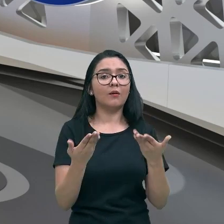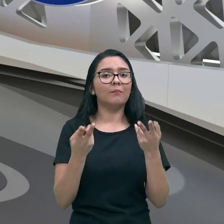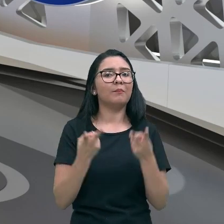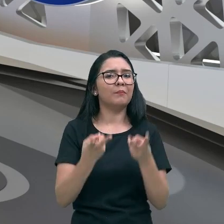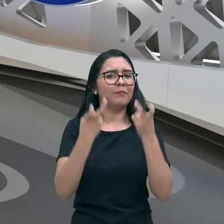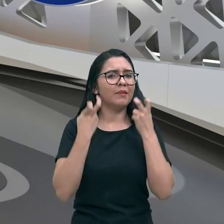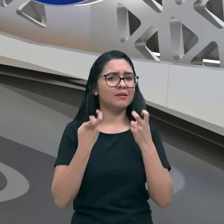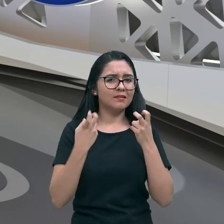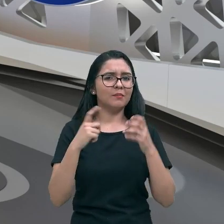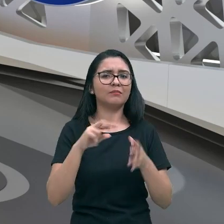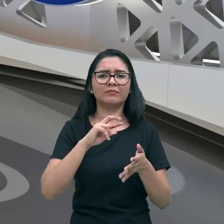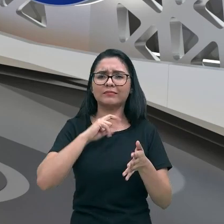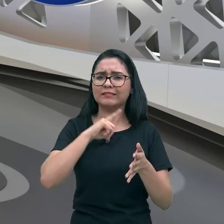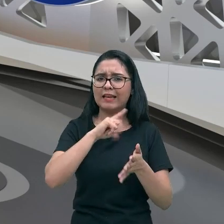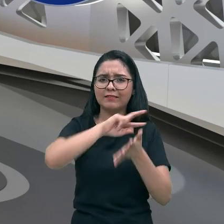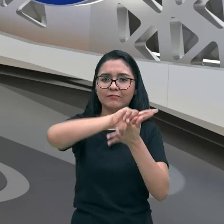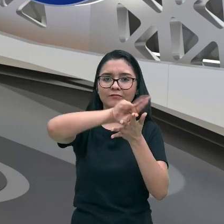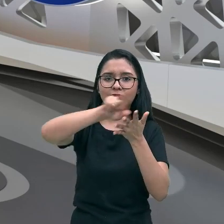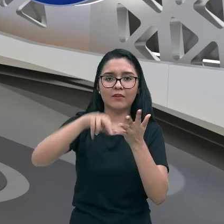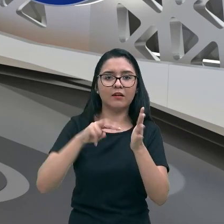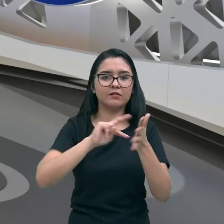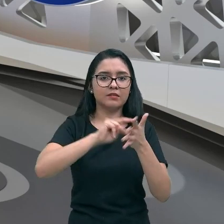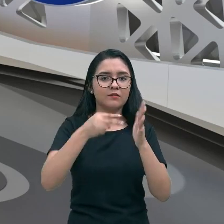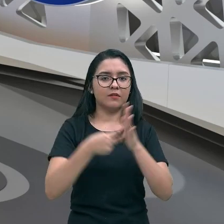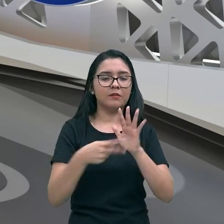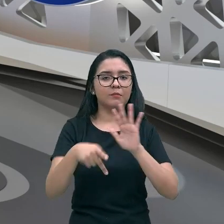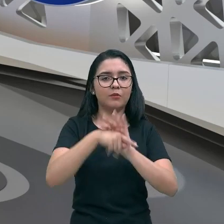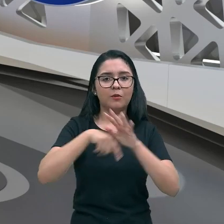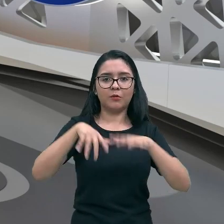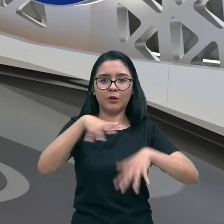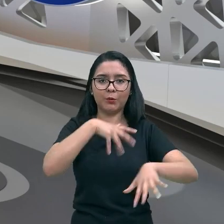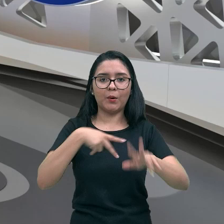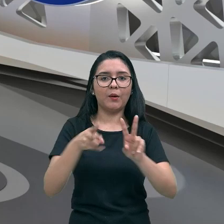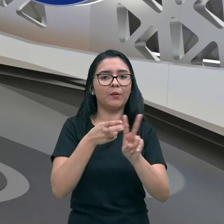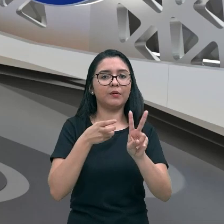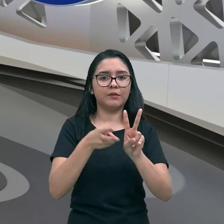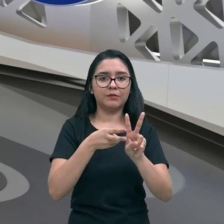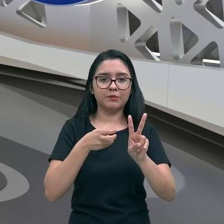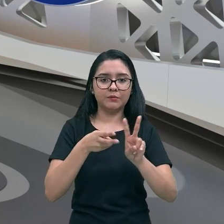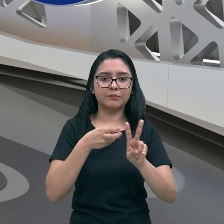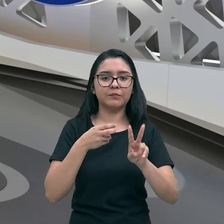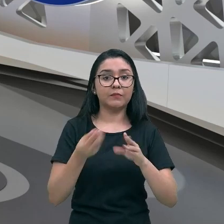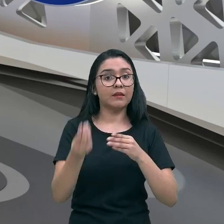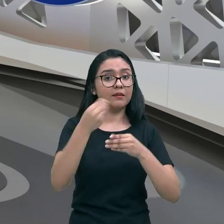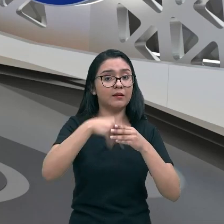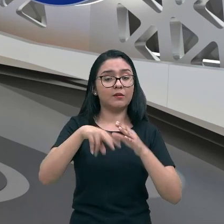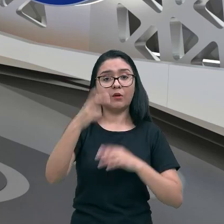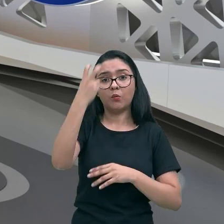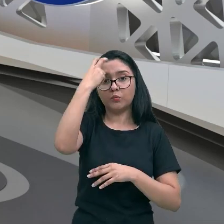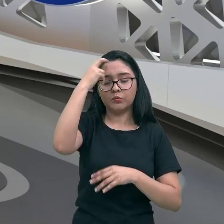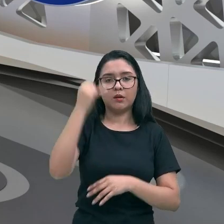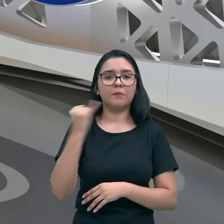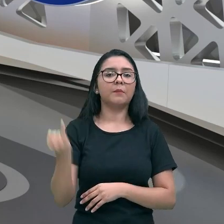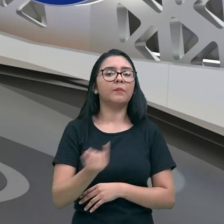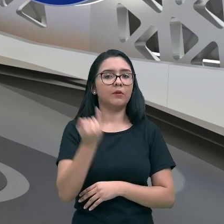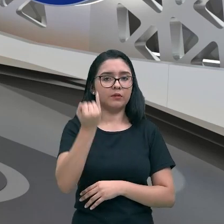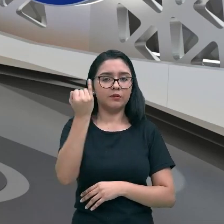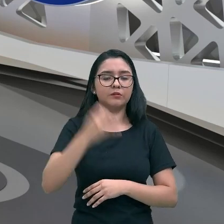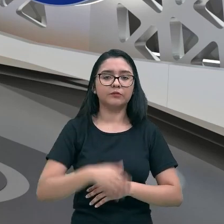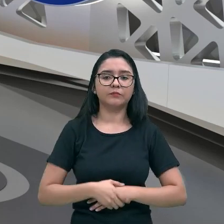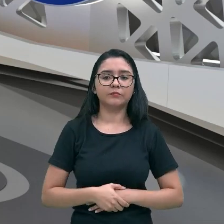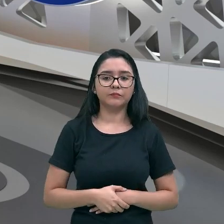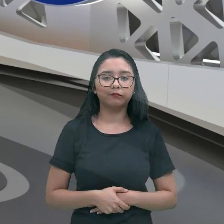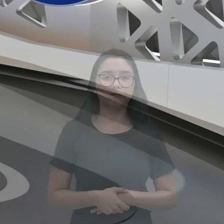quanta simbologia esse ritual apresenta, né? Então, dentro da cultura, é extremamente importante passar por esse